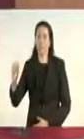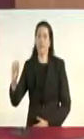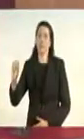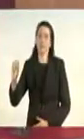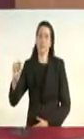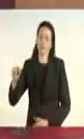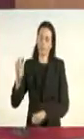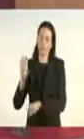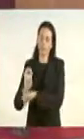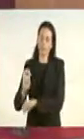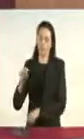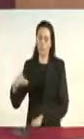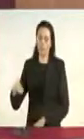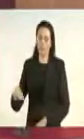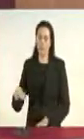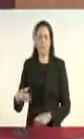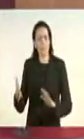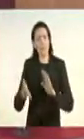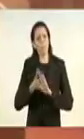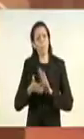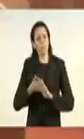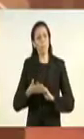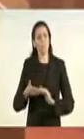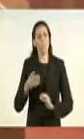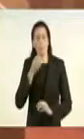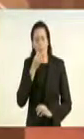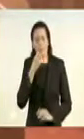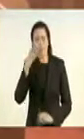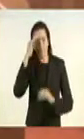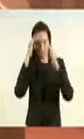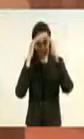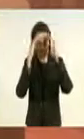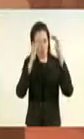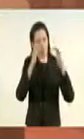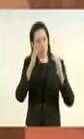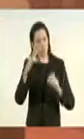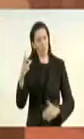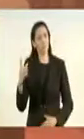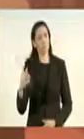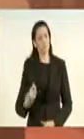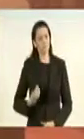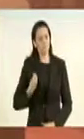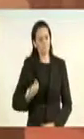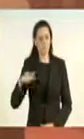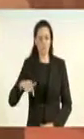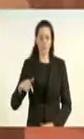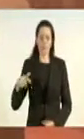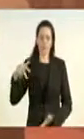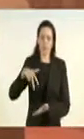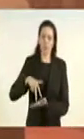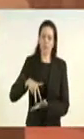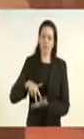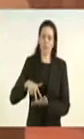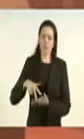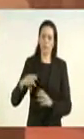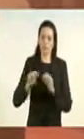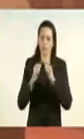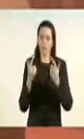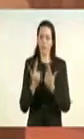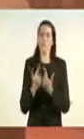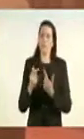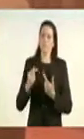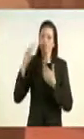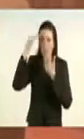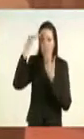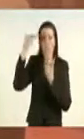pela sua defesa brilhante. Agradeço ao deputado Rogério Cafeteira, e antes de passar a palavra ao deputado Adriano, eu só lembro